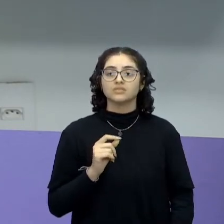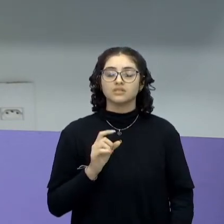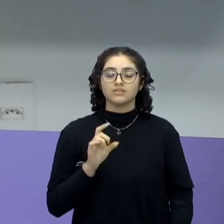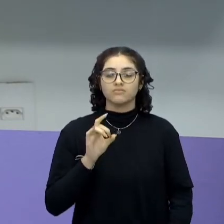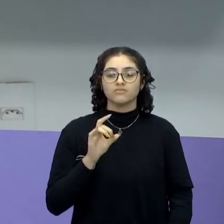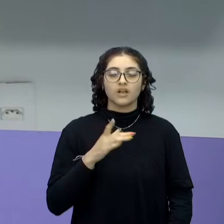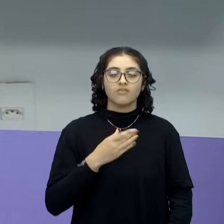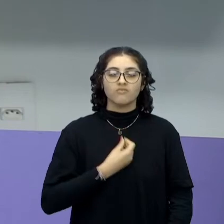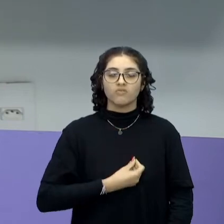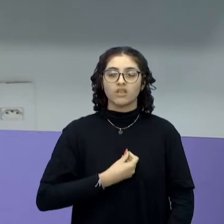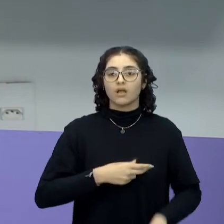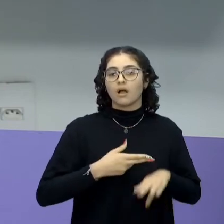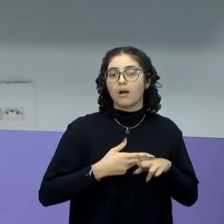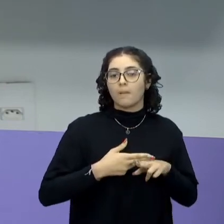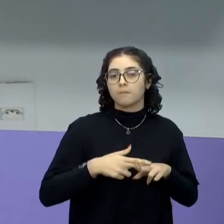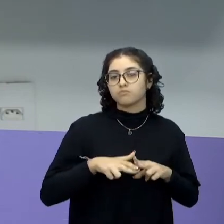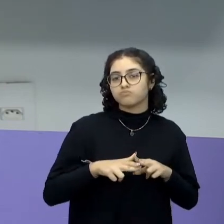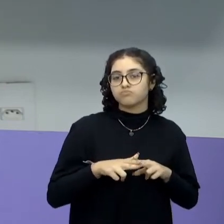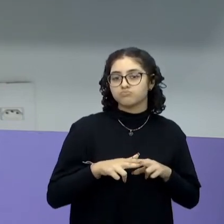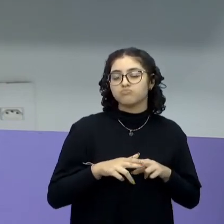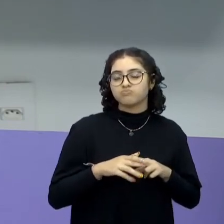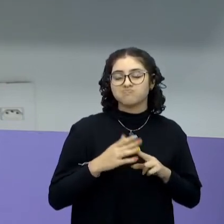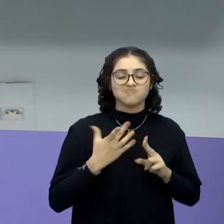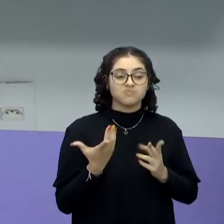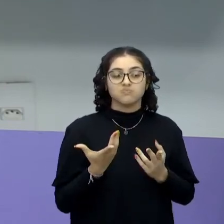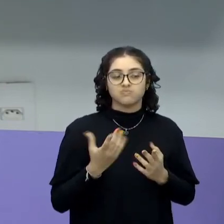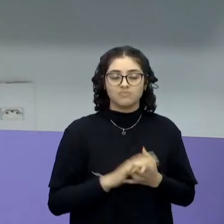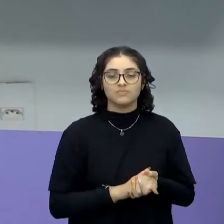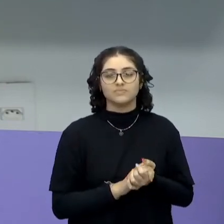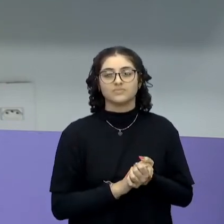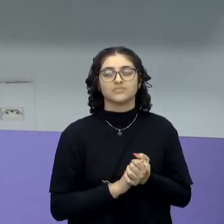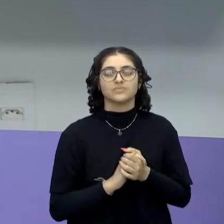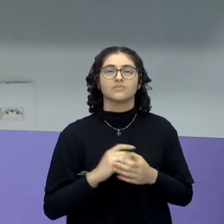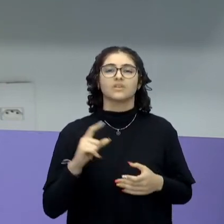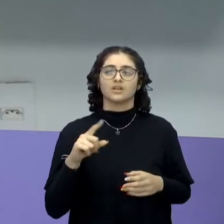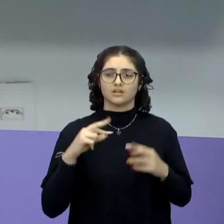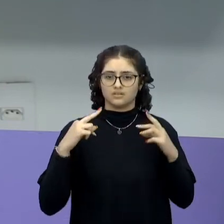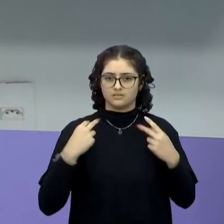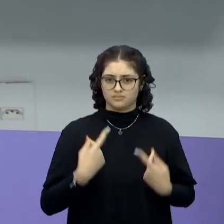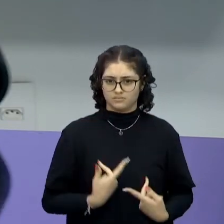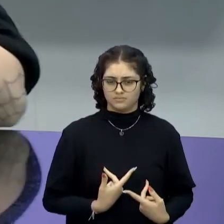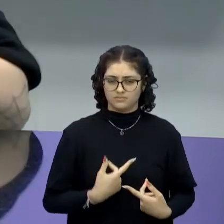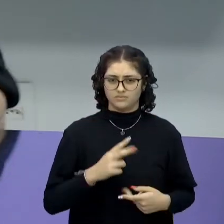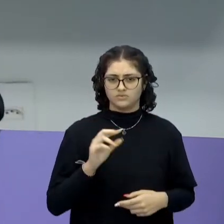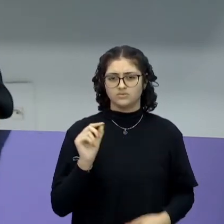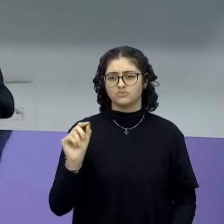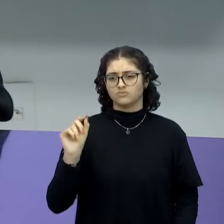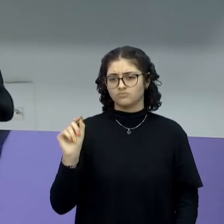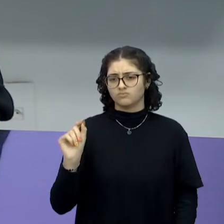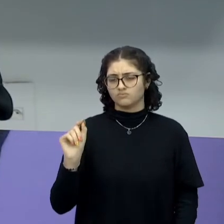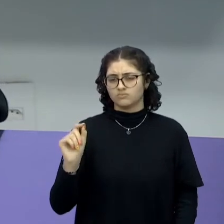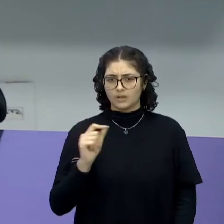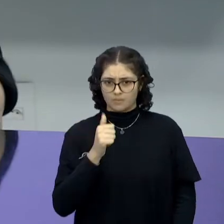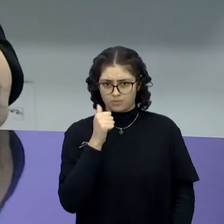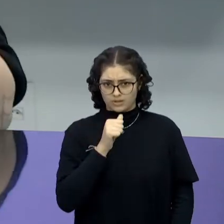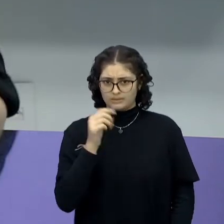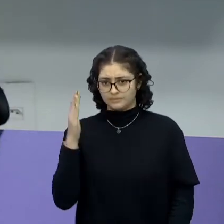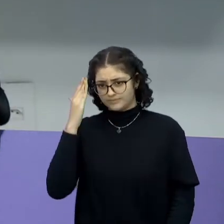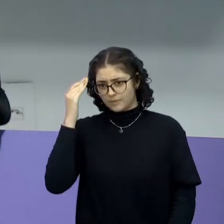nua, meramente processos biológicos. Que seres humanos são esses? Bom, a Hannah Arendt está indicando